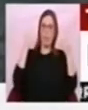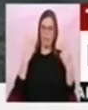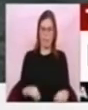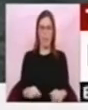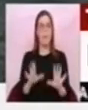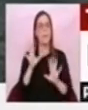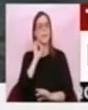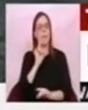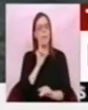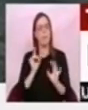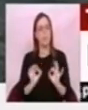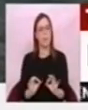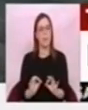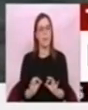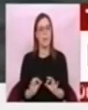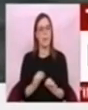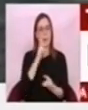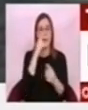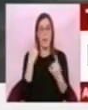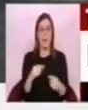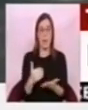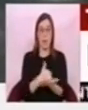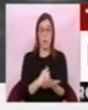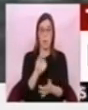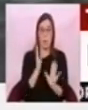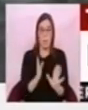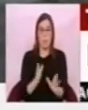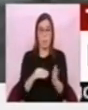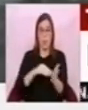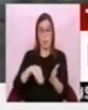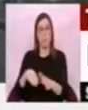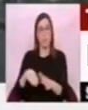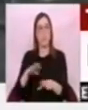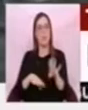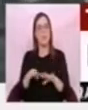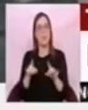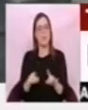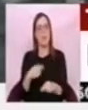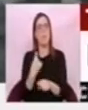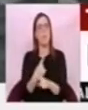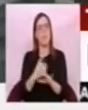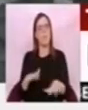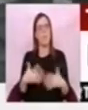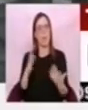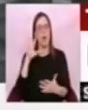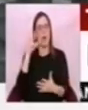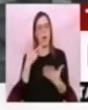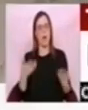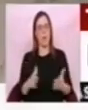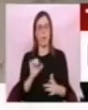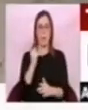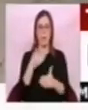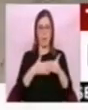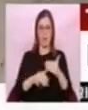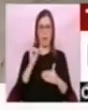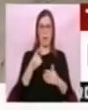mas era importante que, por quem tem os recursos necessários para que as contratações se façam, isso também possa acontecer